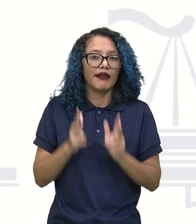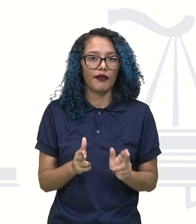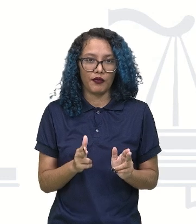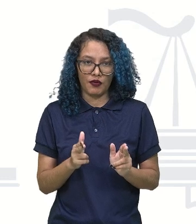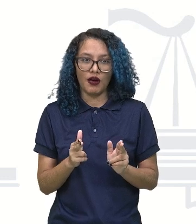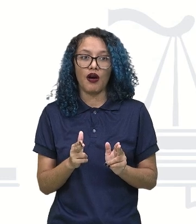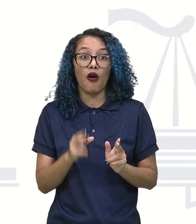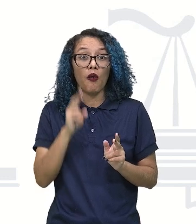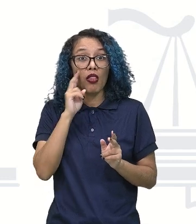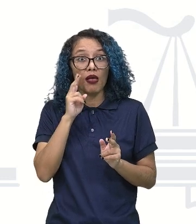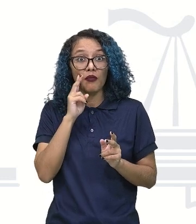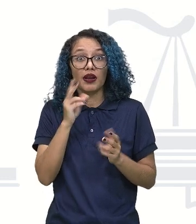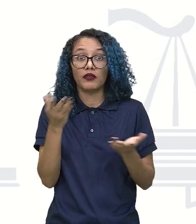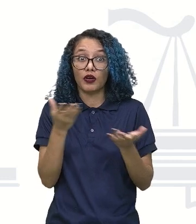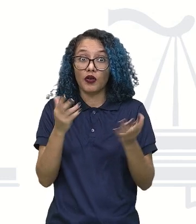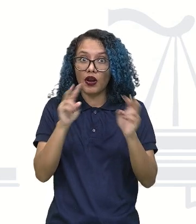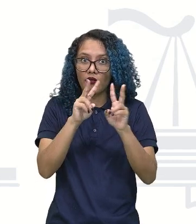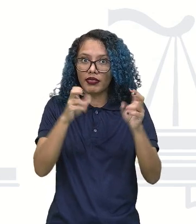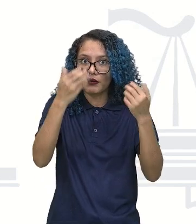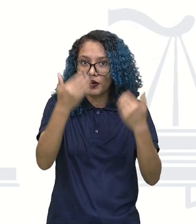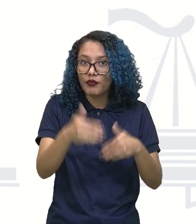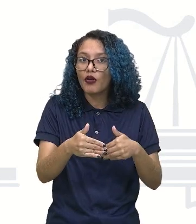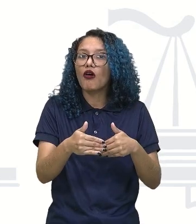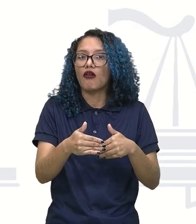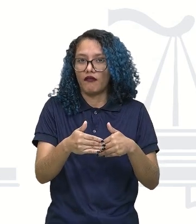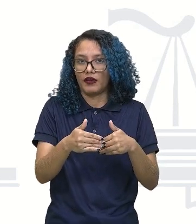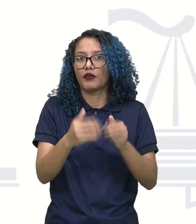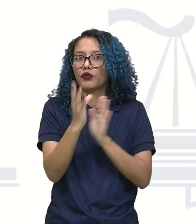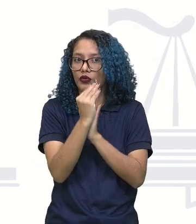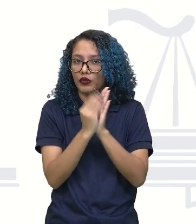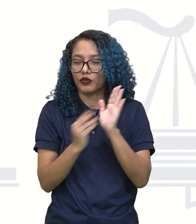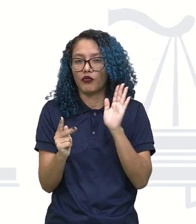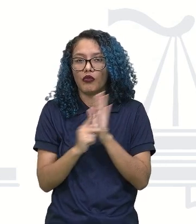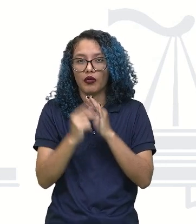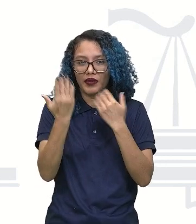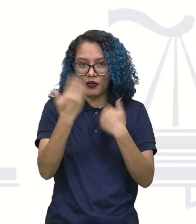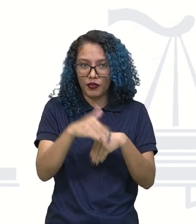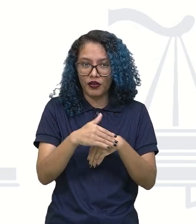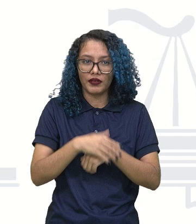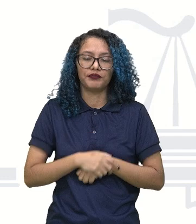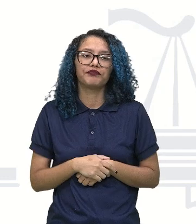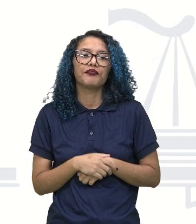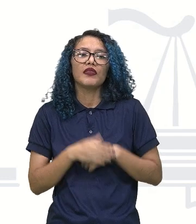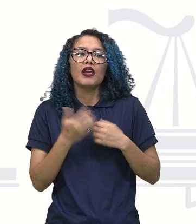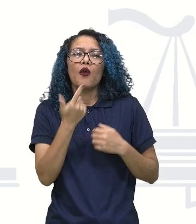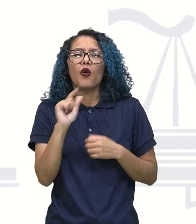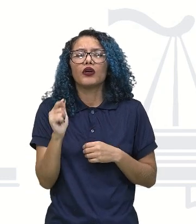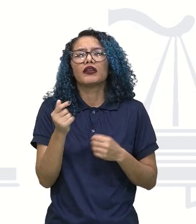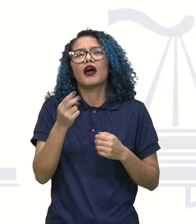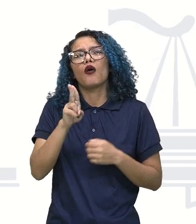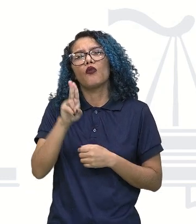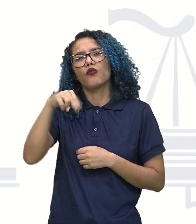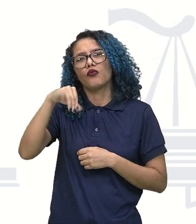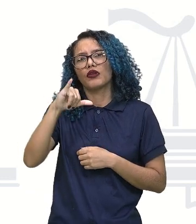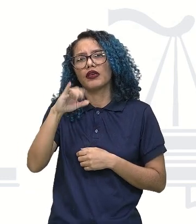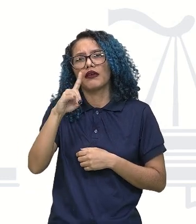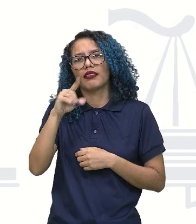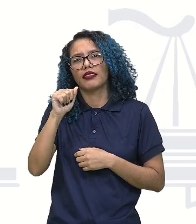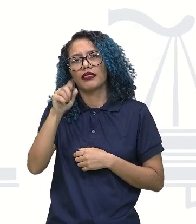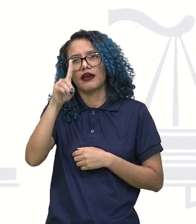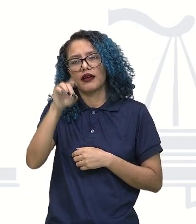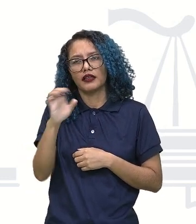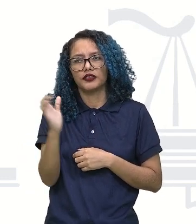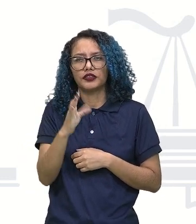de avaliação, tá bom? Conteúdo da avaliação. Essa unidade temática aqui, o que é essa unidade temática, gente? Por isso que a gente